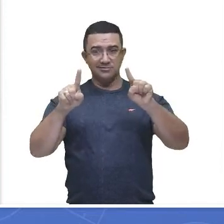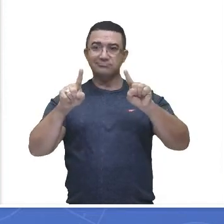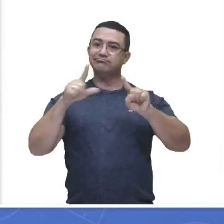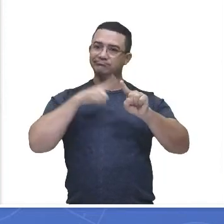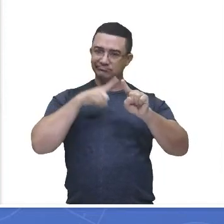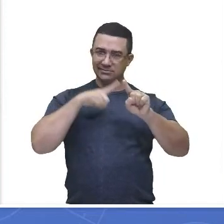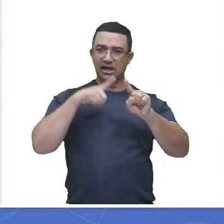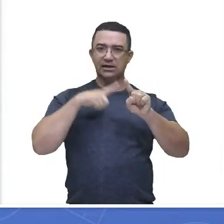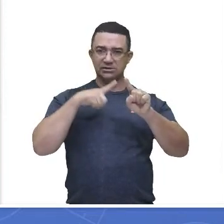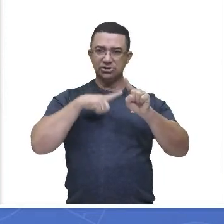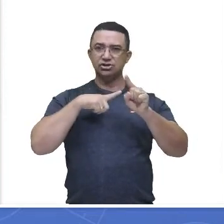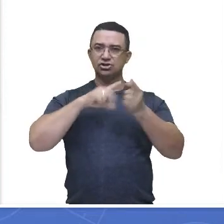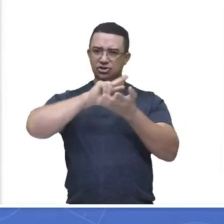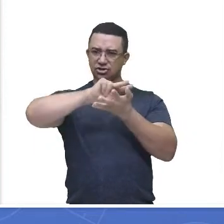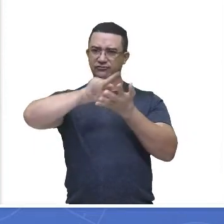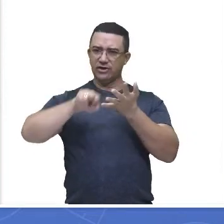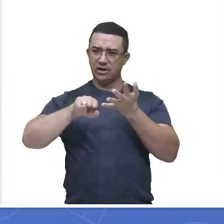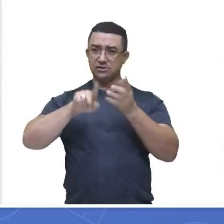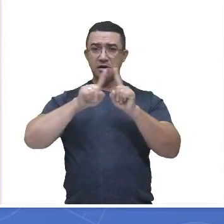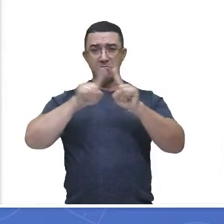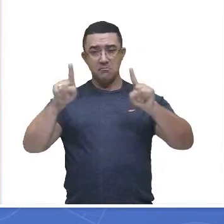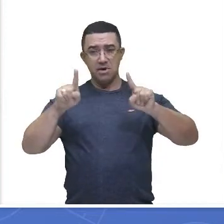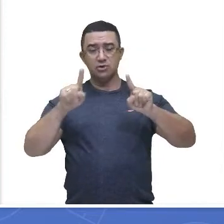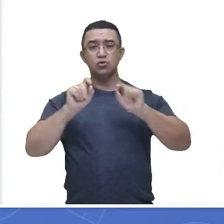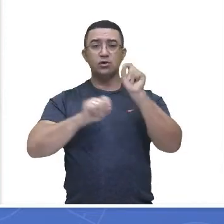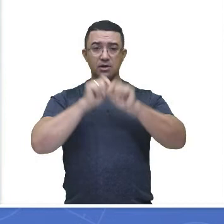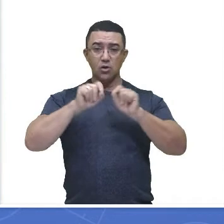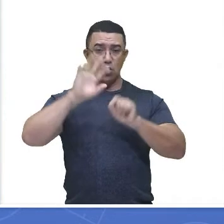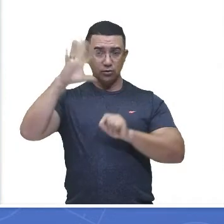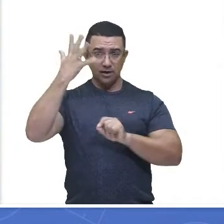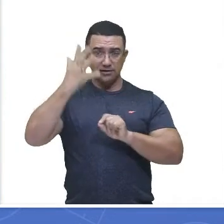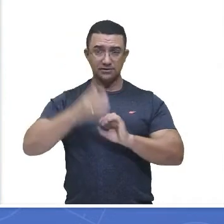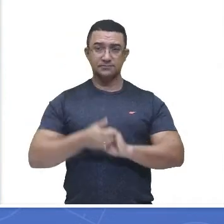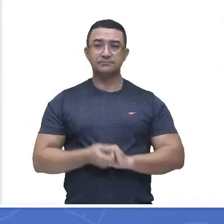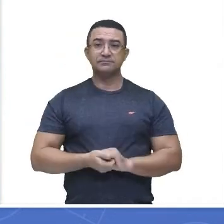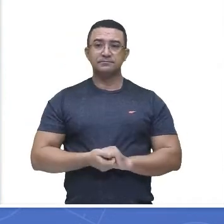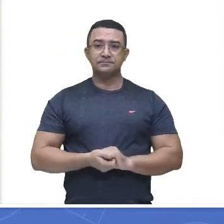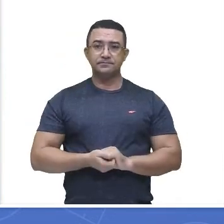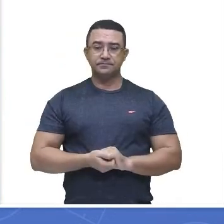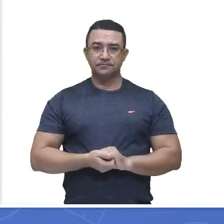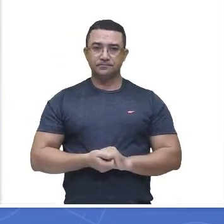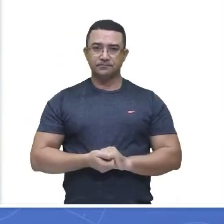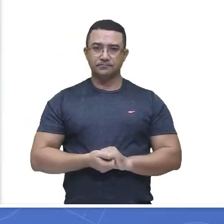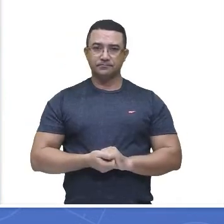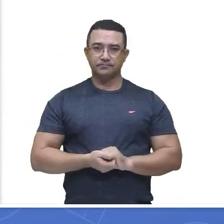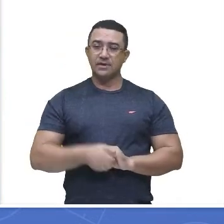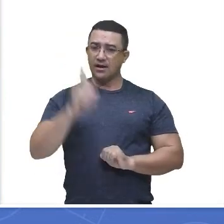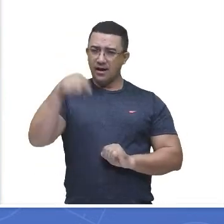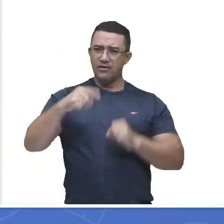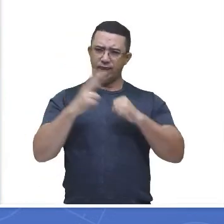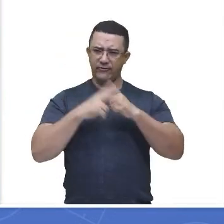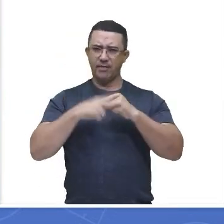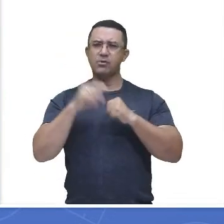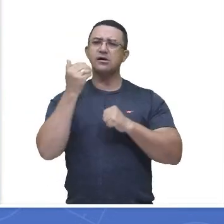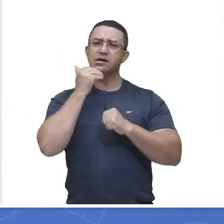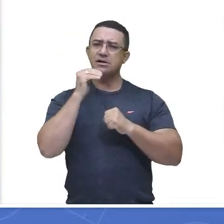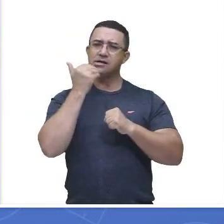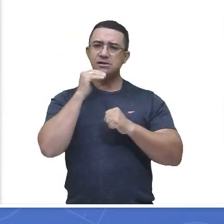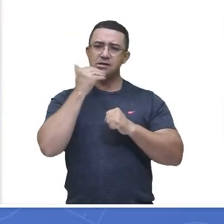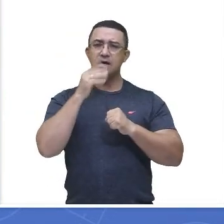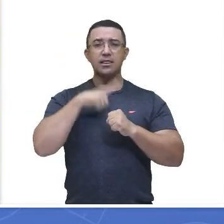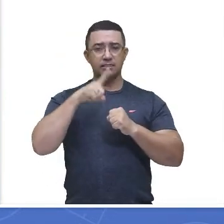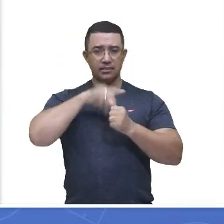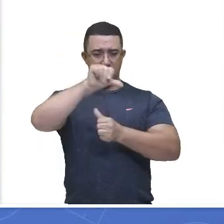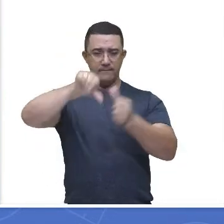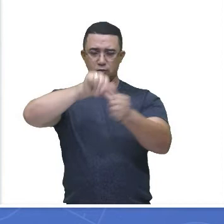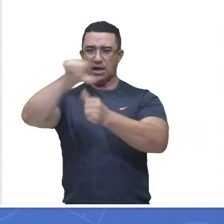são as mesmas. Porém, o que acontece? Ele é um verbo irregular. Ele sofre uma alteração no